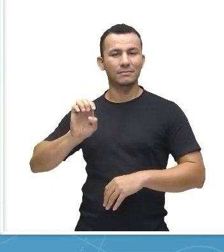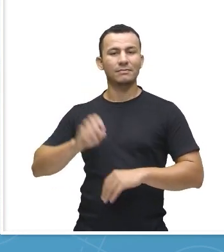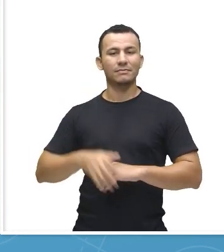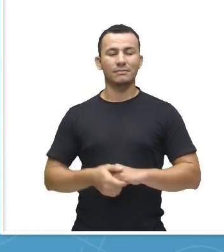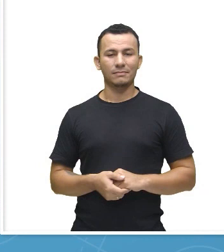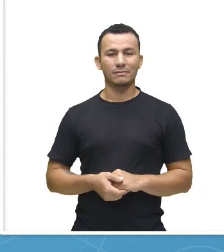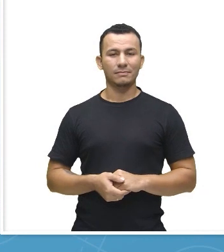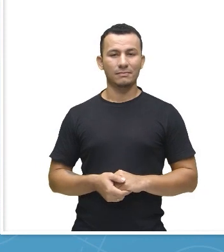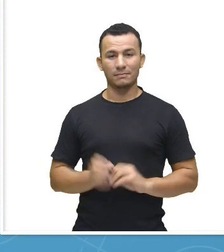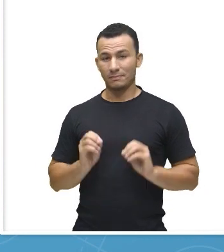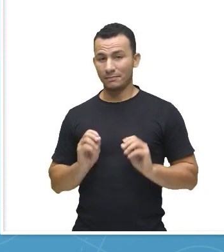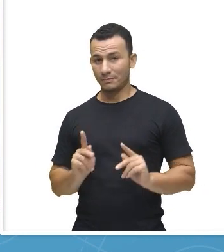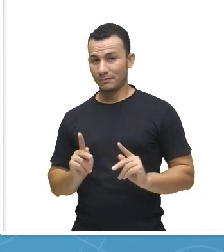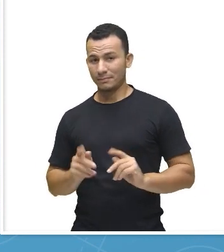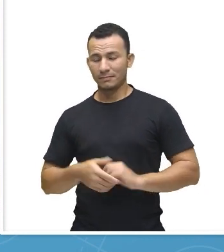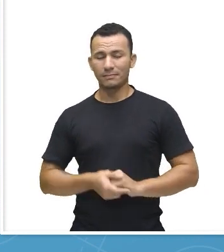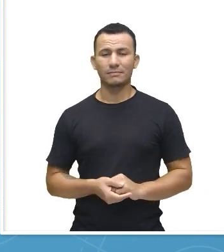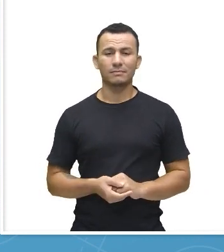Ok?